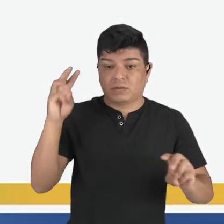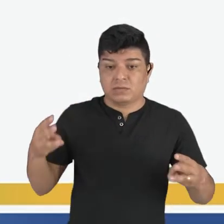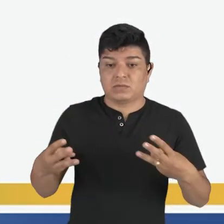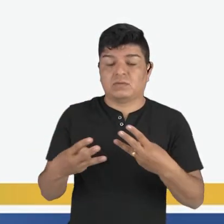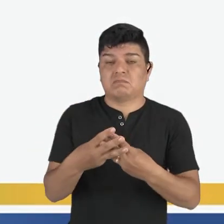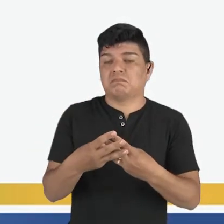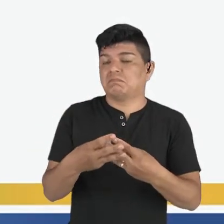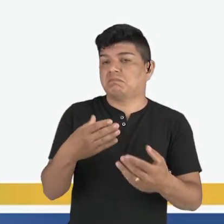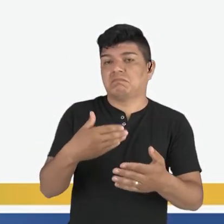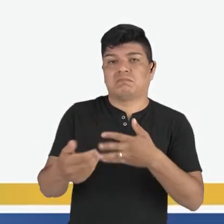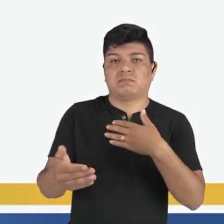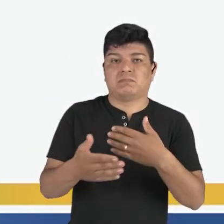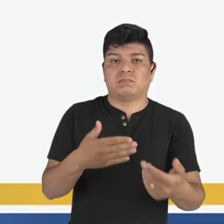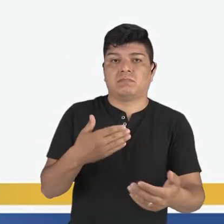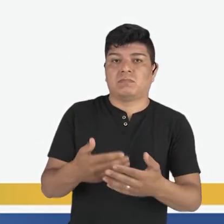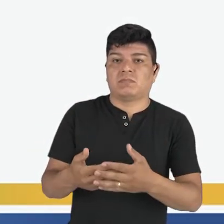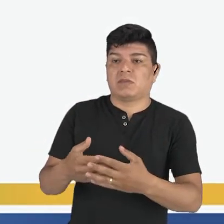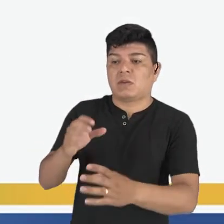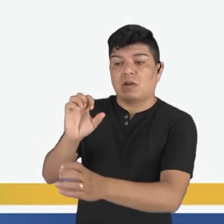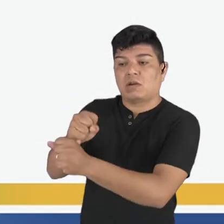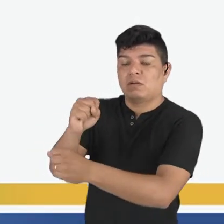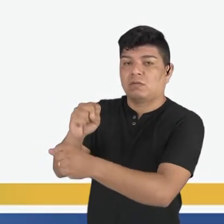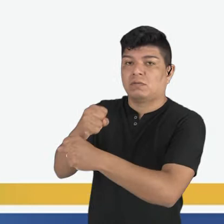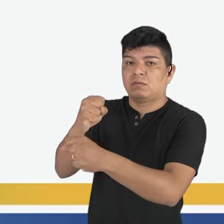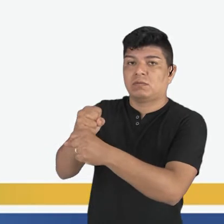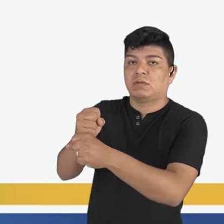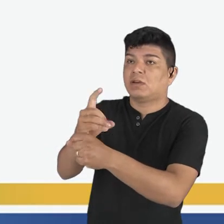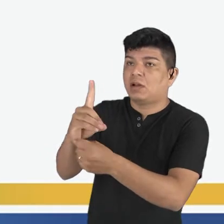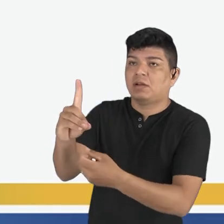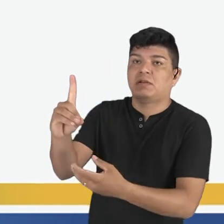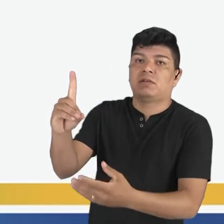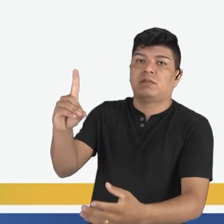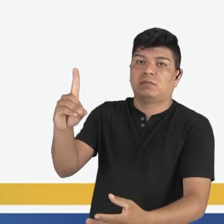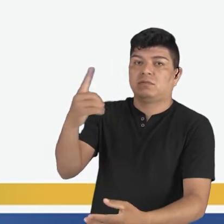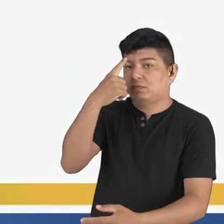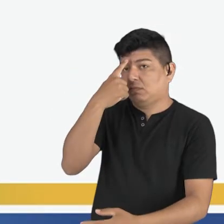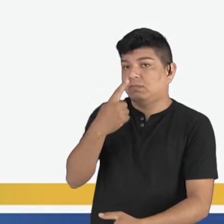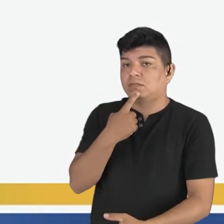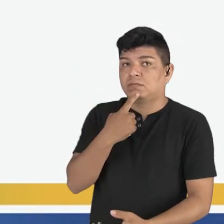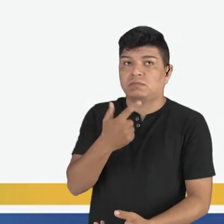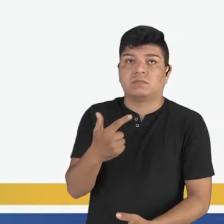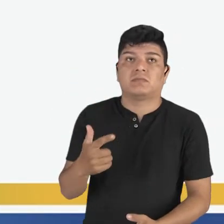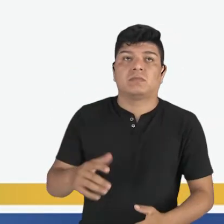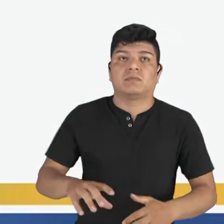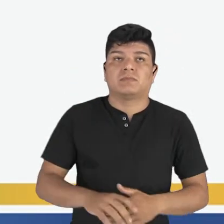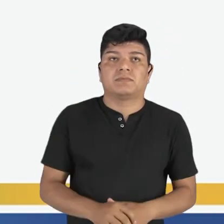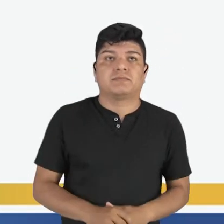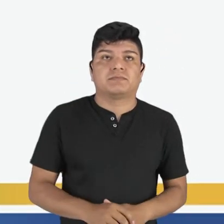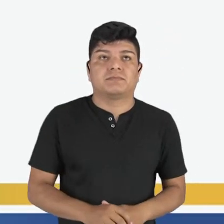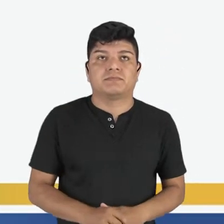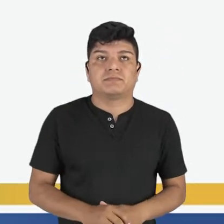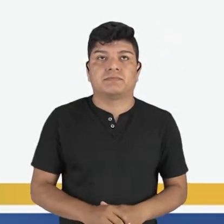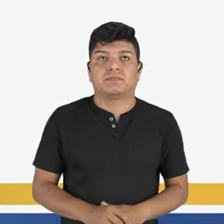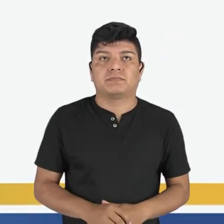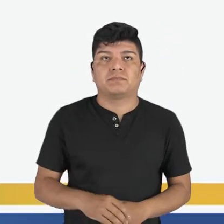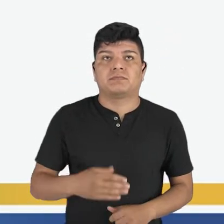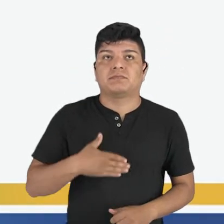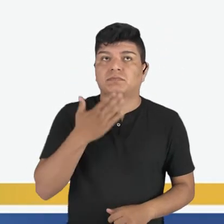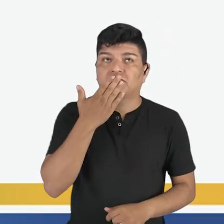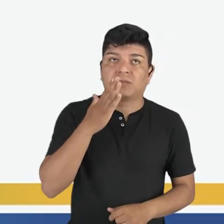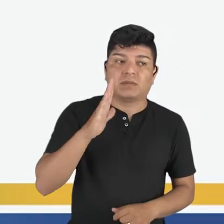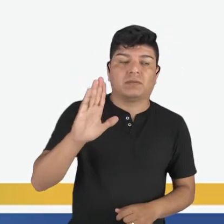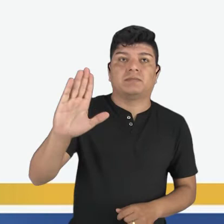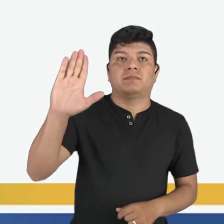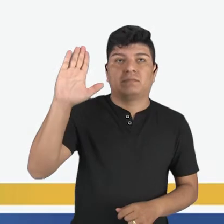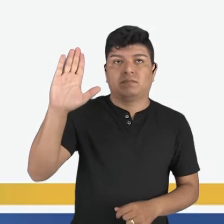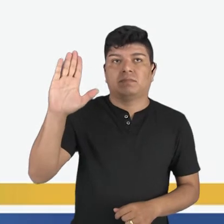fizessem qualquer imagem do seu Deus. No islamismo, representado pelo Alcorão, é chamada a